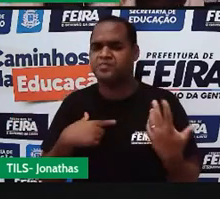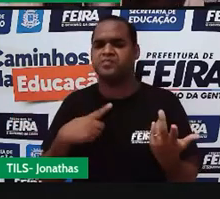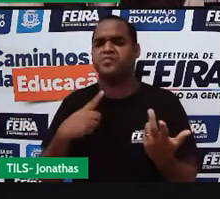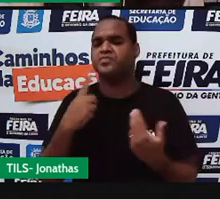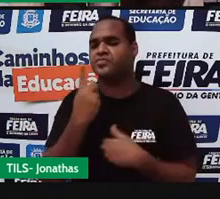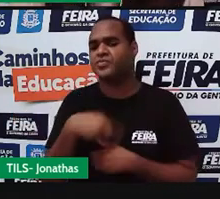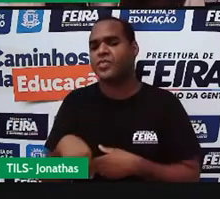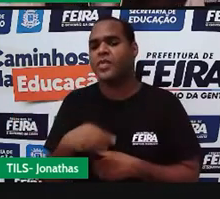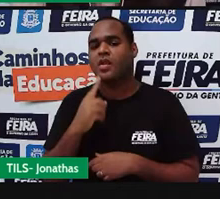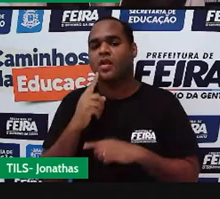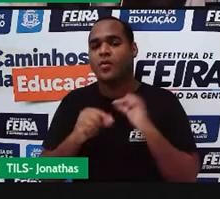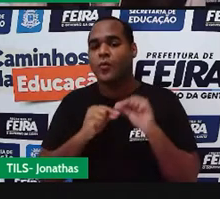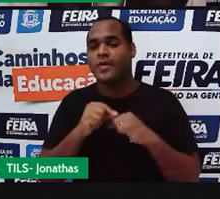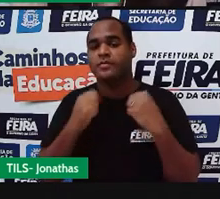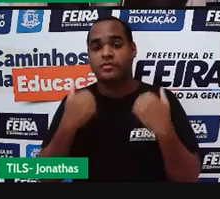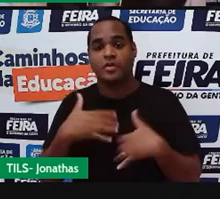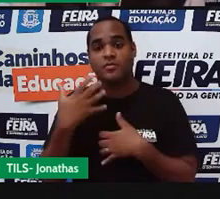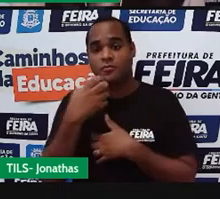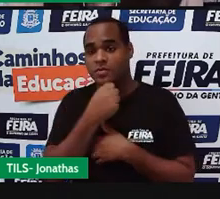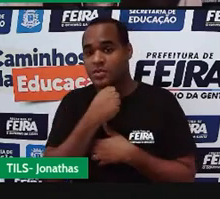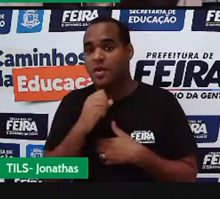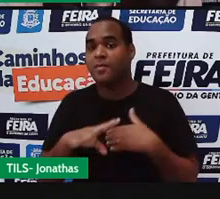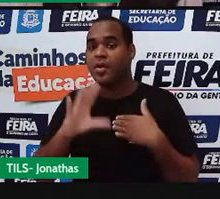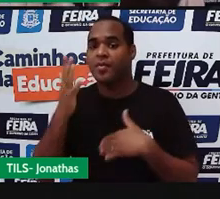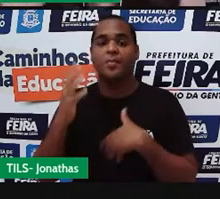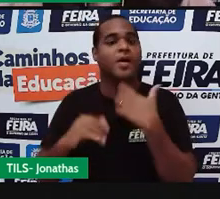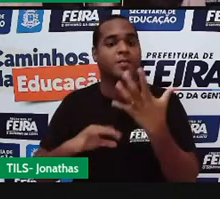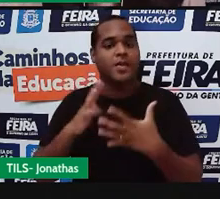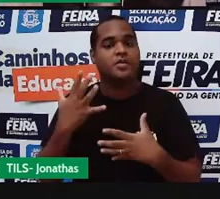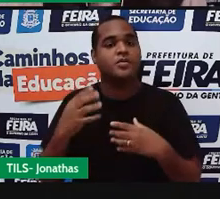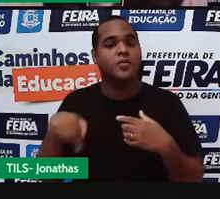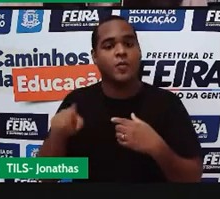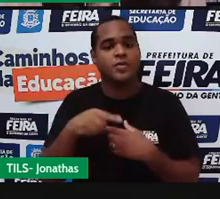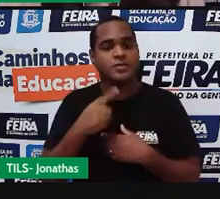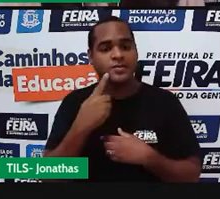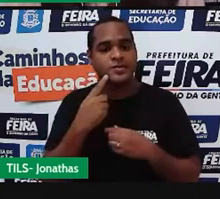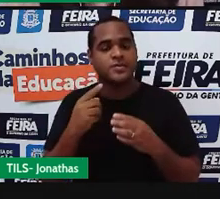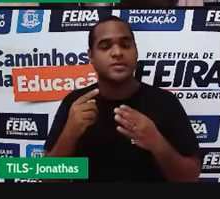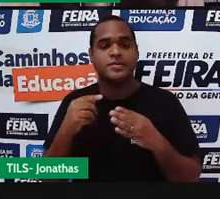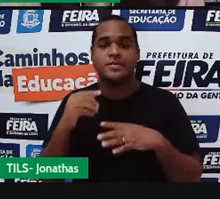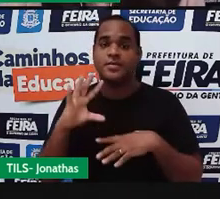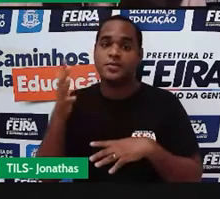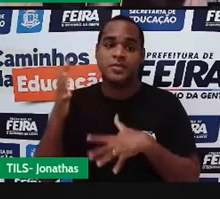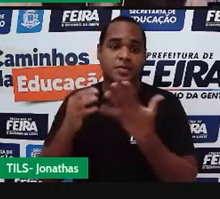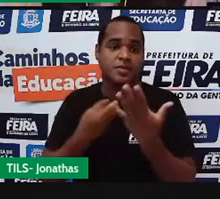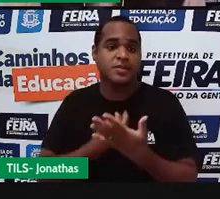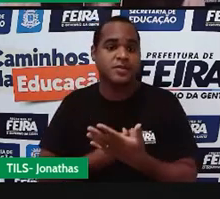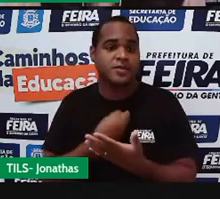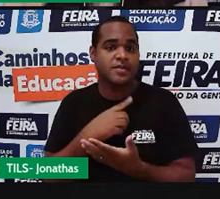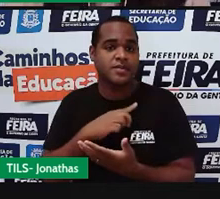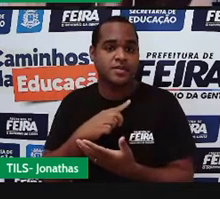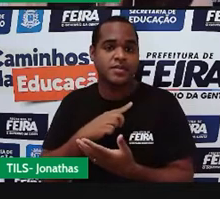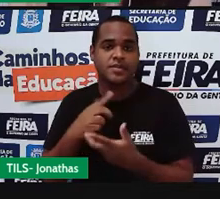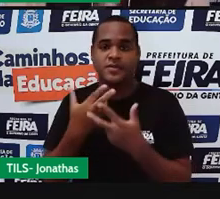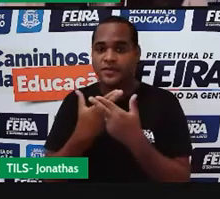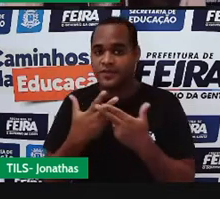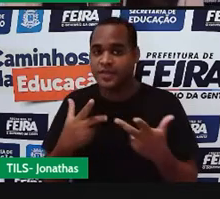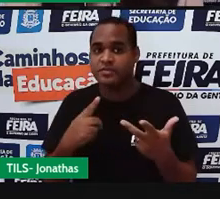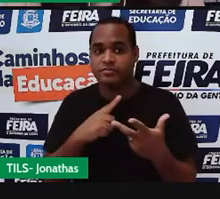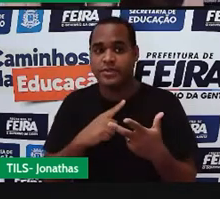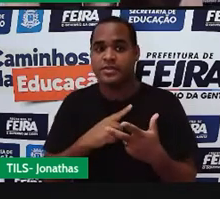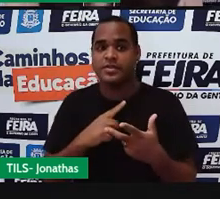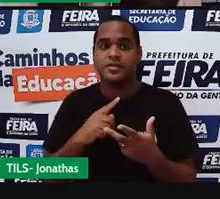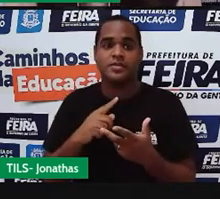geleiras Começarei a derreter na mesma velocidade que vem acontecendo hoje vai chegar um tempo que muitas cidades e até países